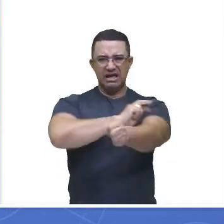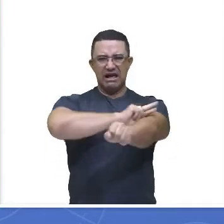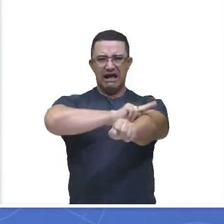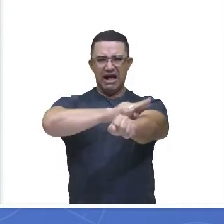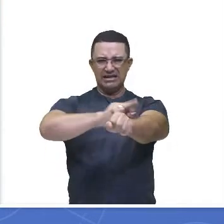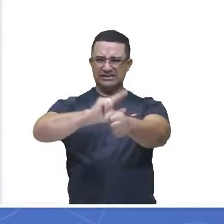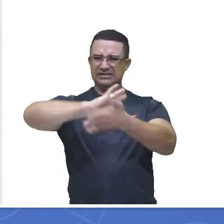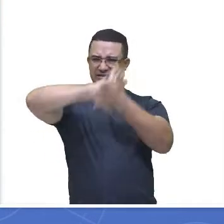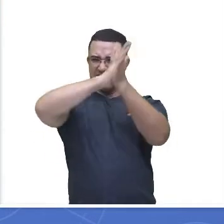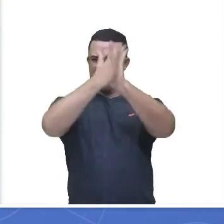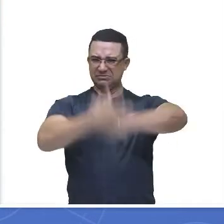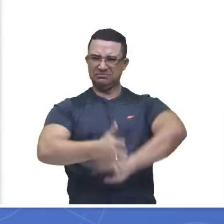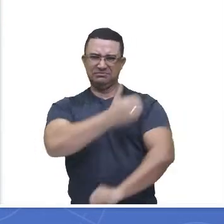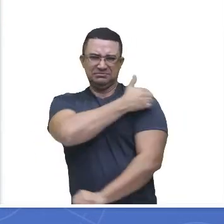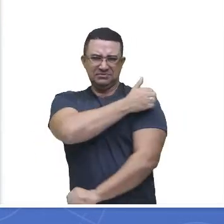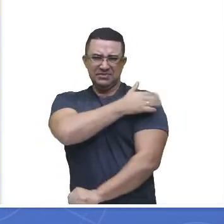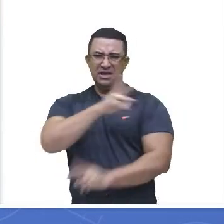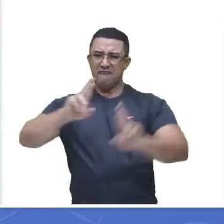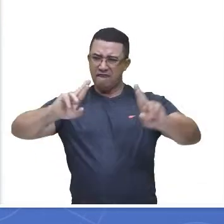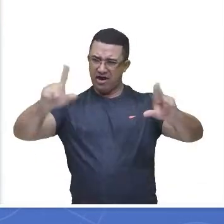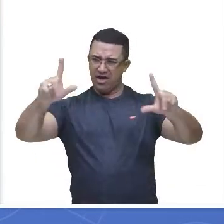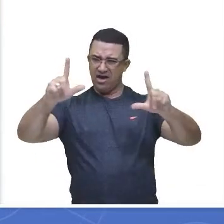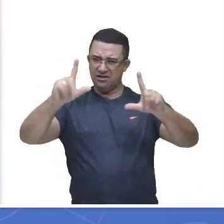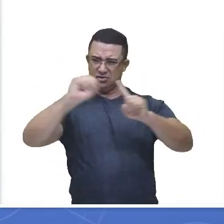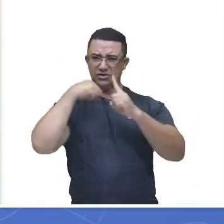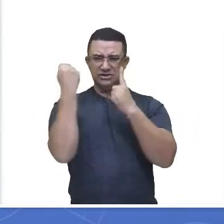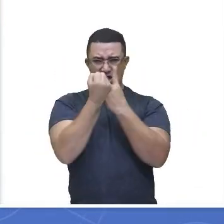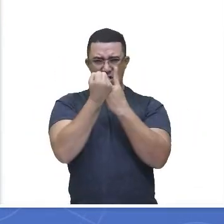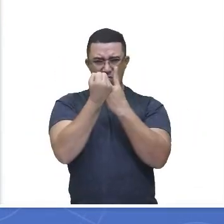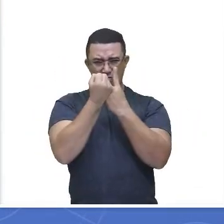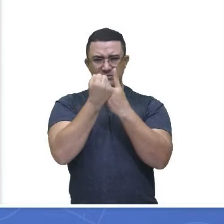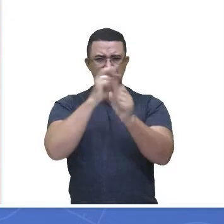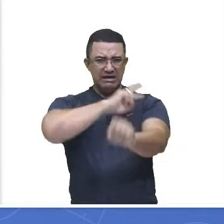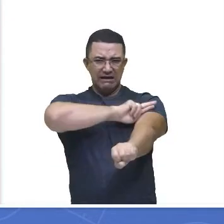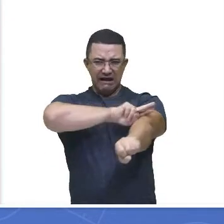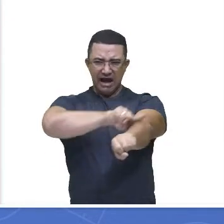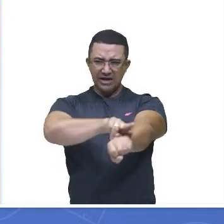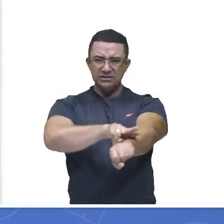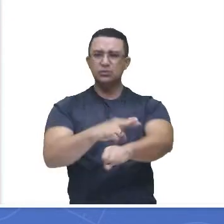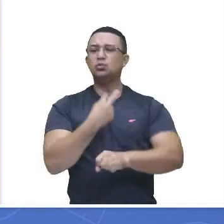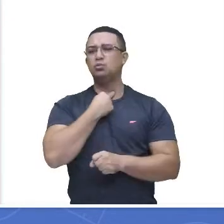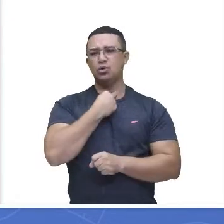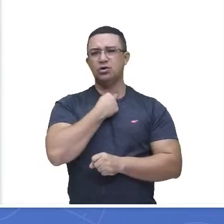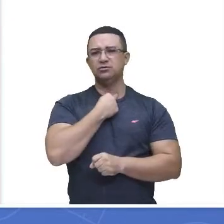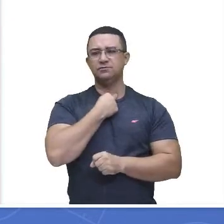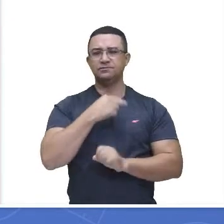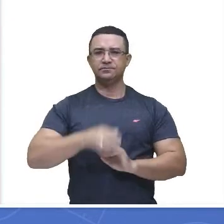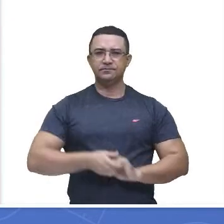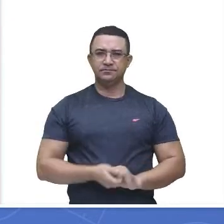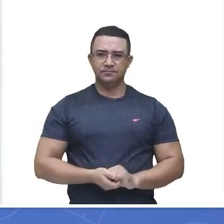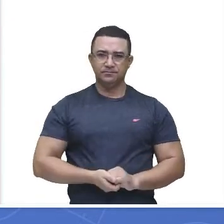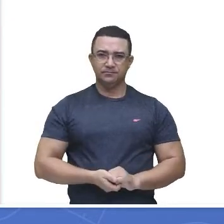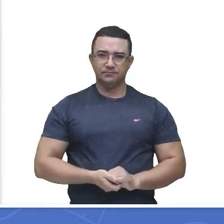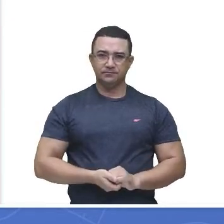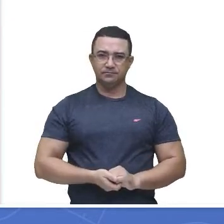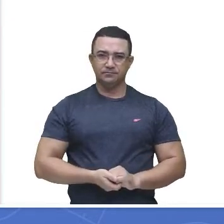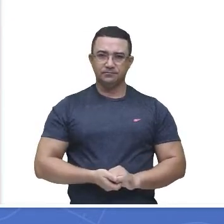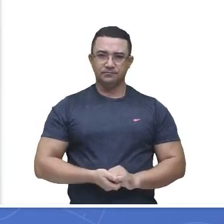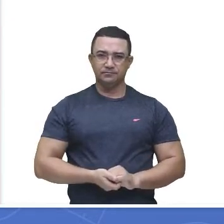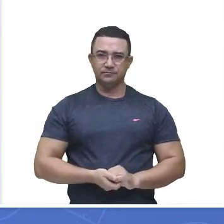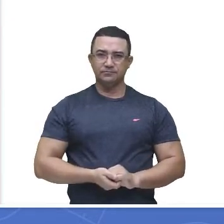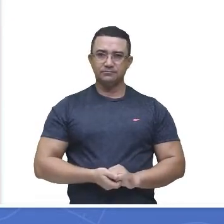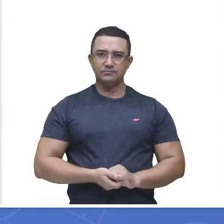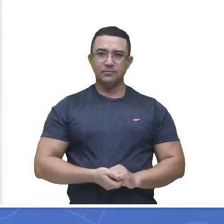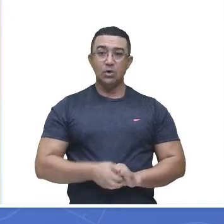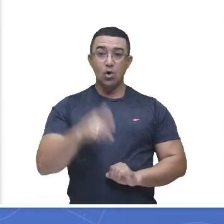preconceito, as diferenças sociais e raciais. E nós temos um outro aqui, uma outra frase,